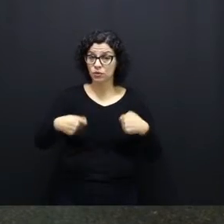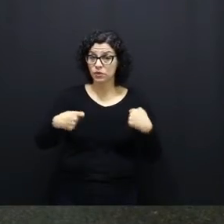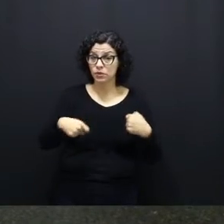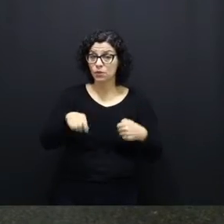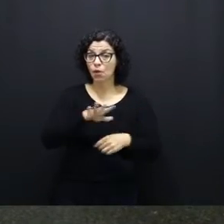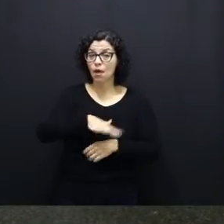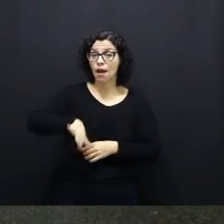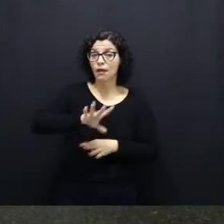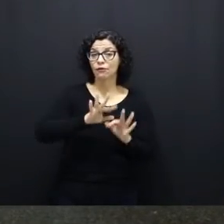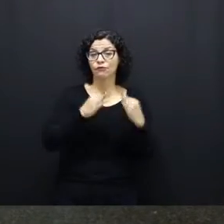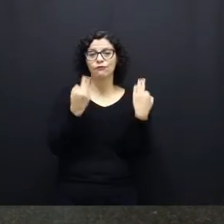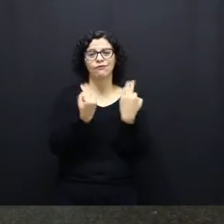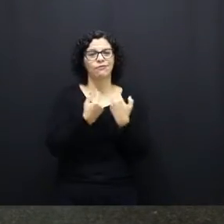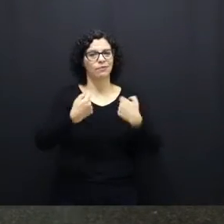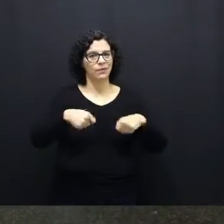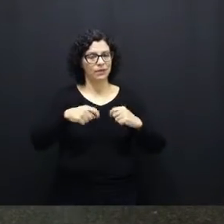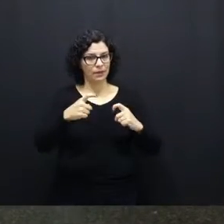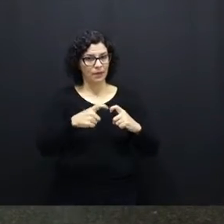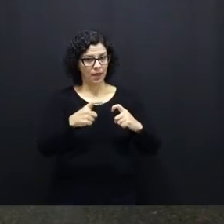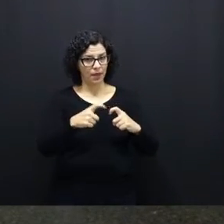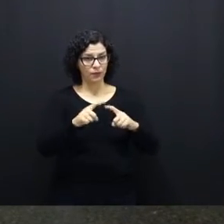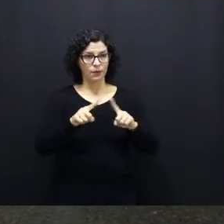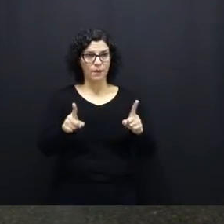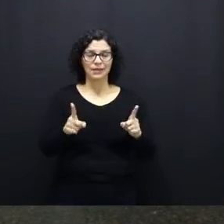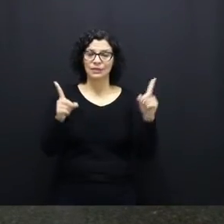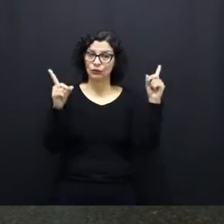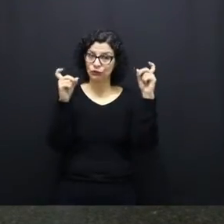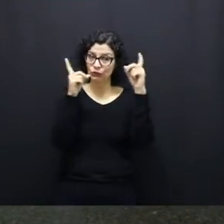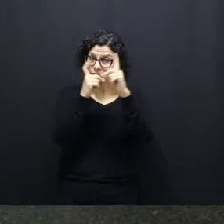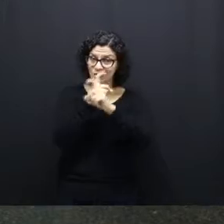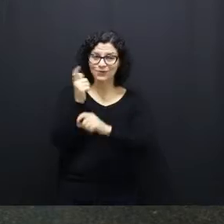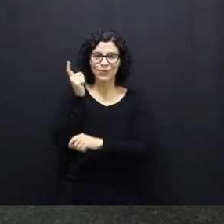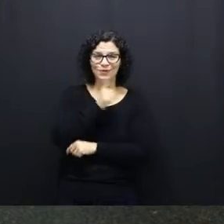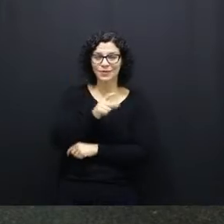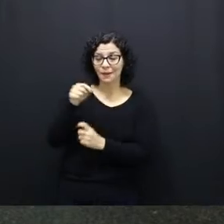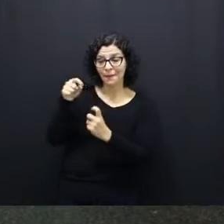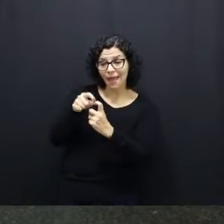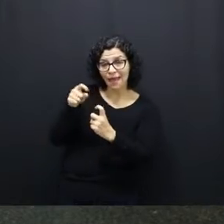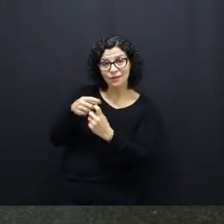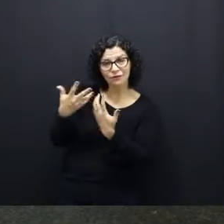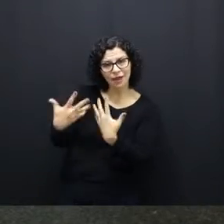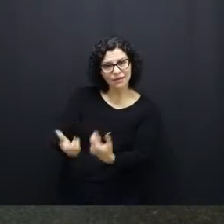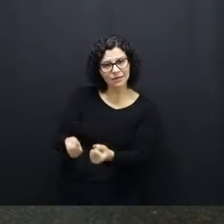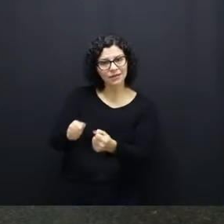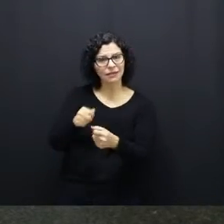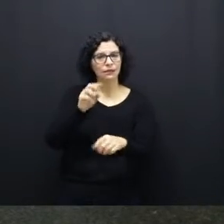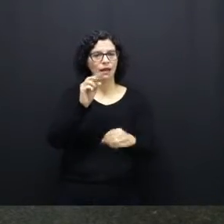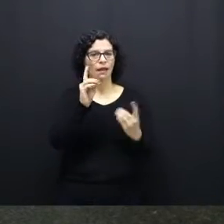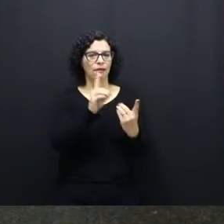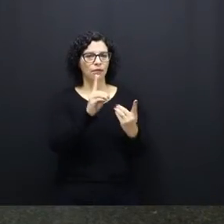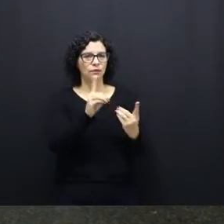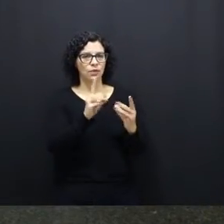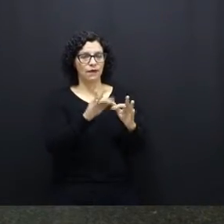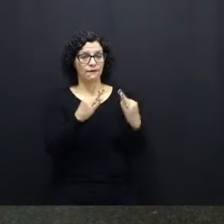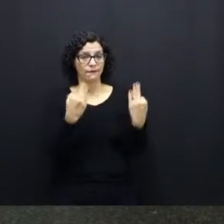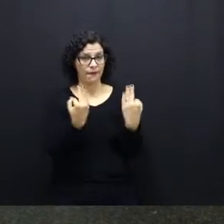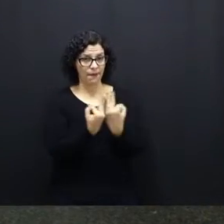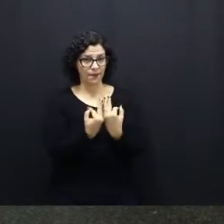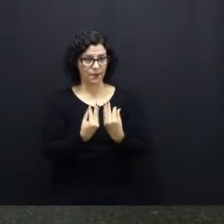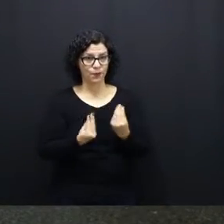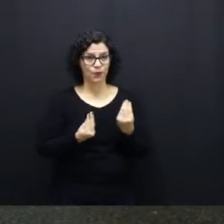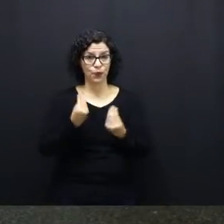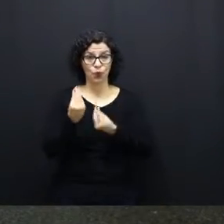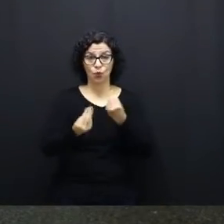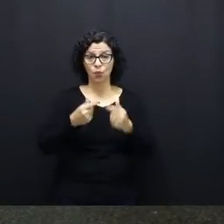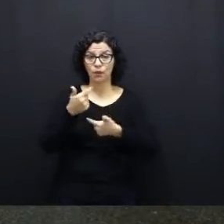em Saúde da Família porém é muito difícil conseguir com que eles venham E como que trabalha o